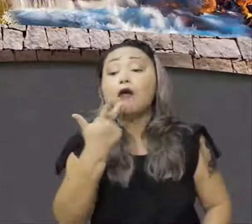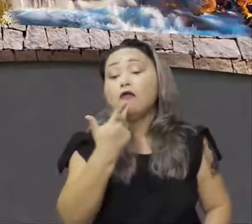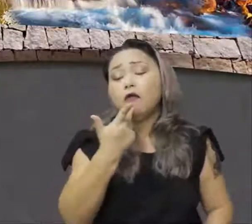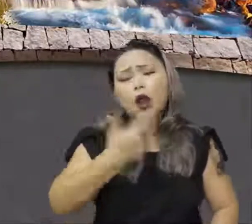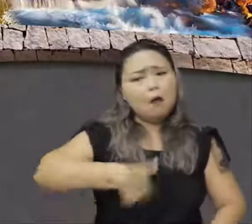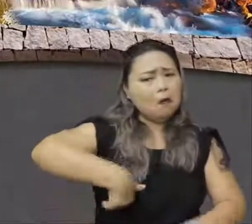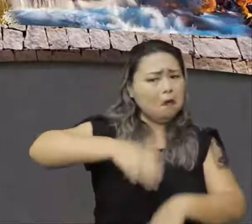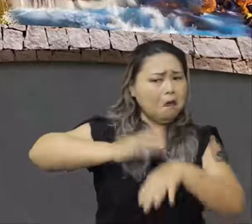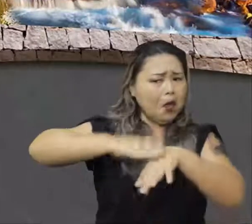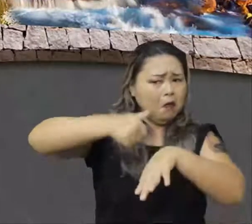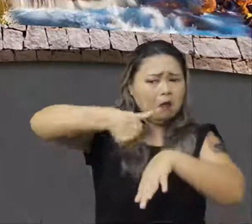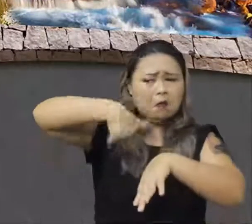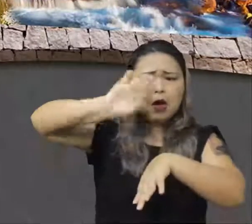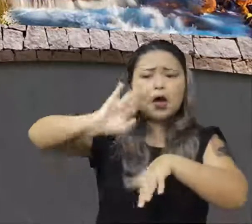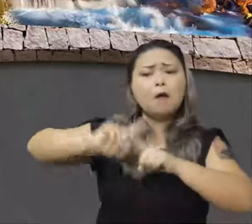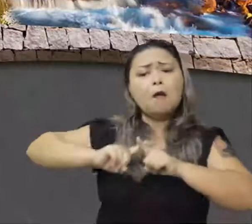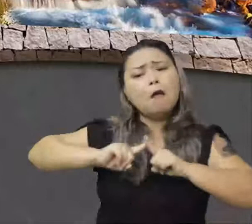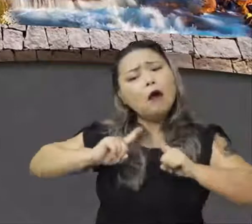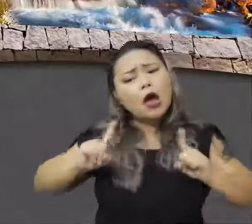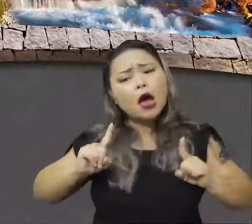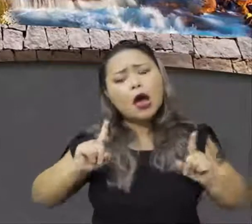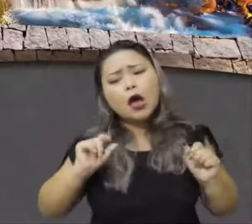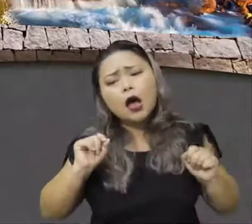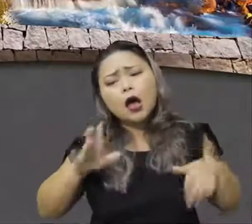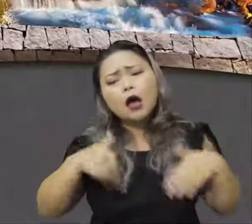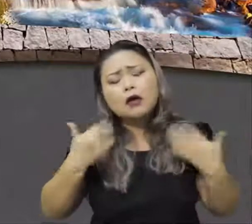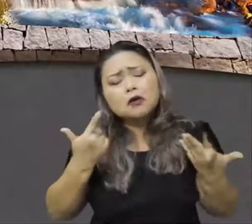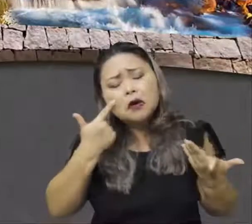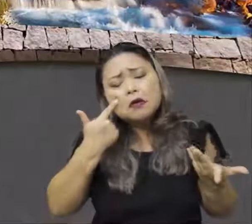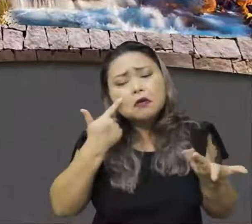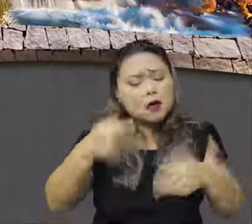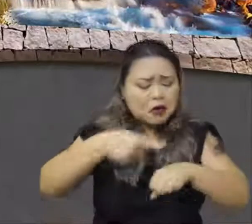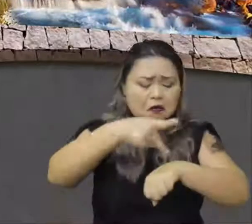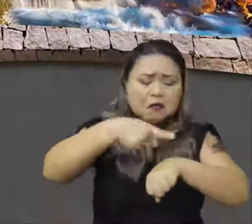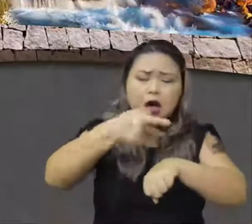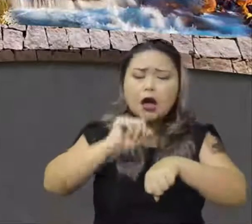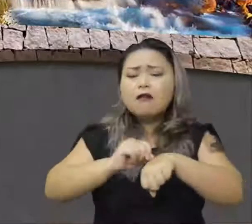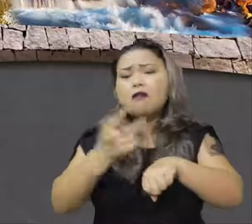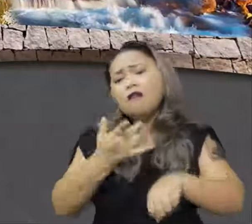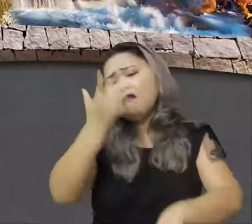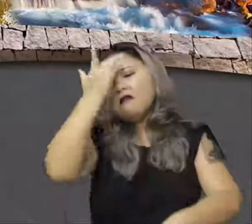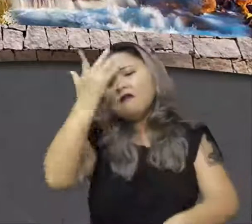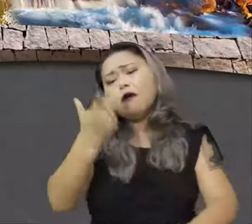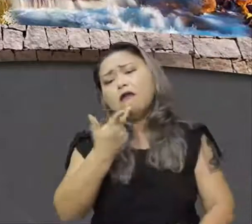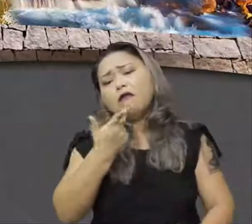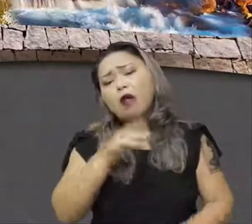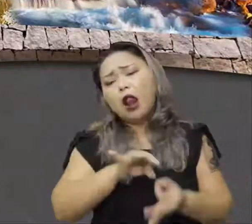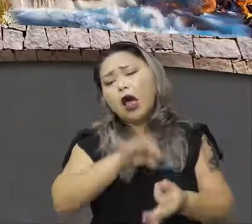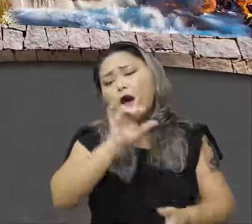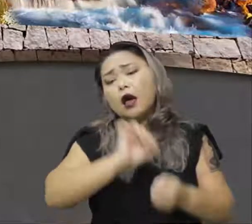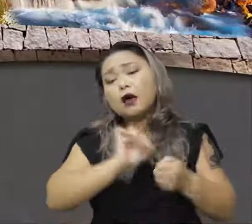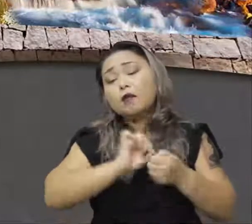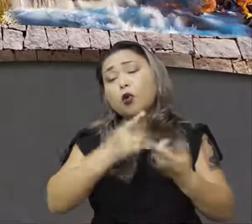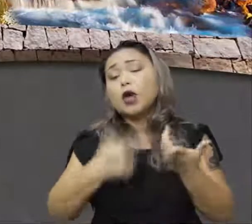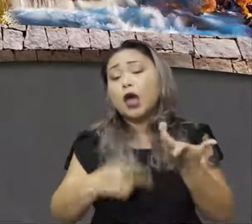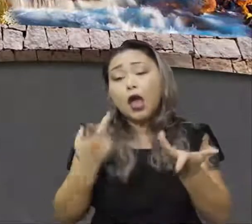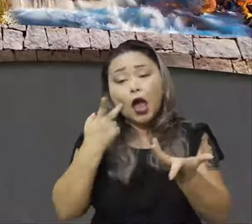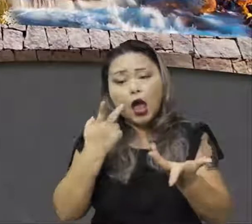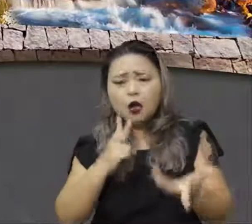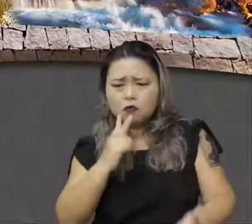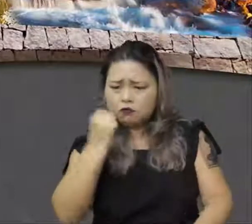muito mais, mas vamos ter noções. E é um país fácil de falar, porque se a potência econômica está